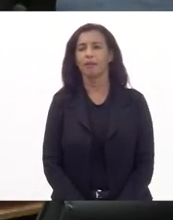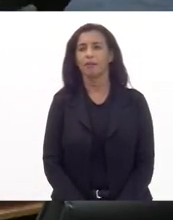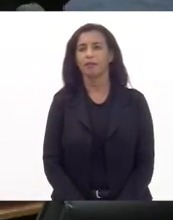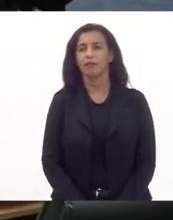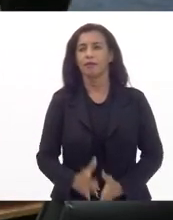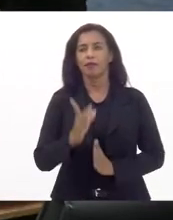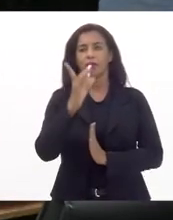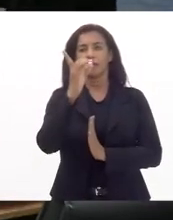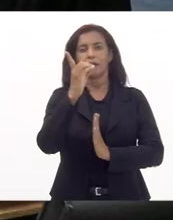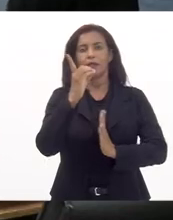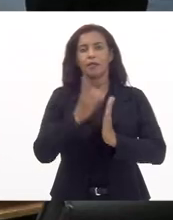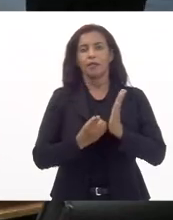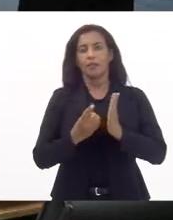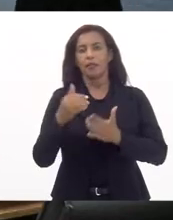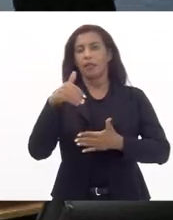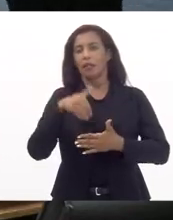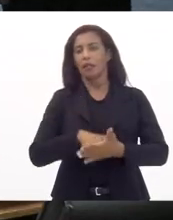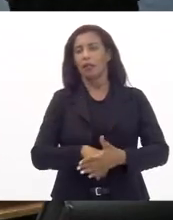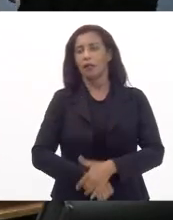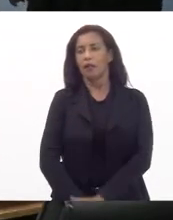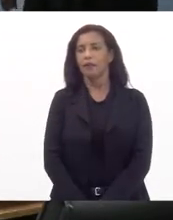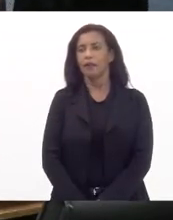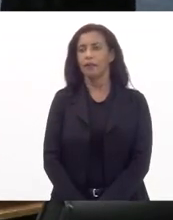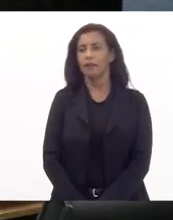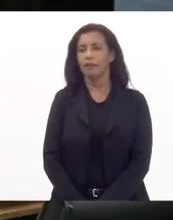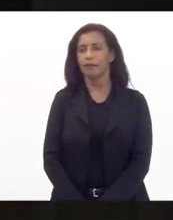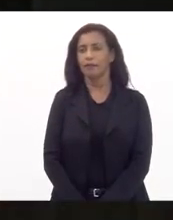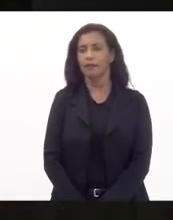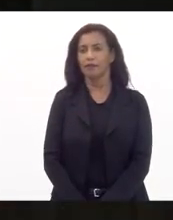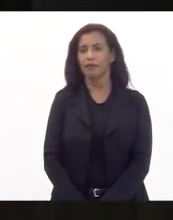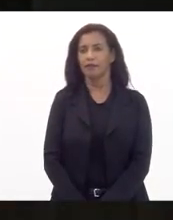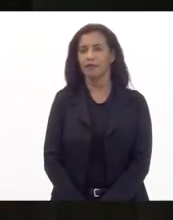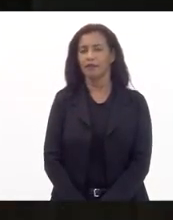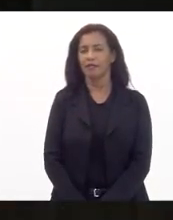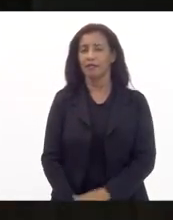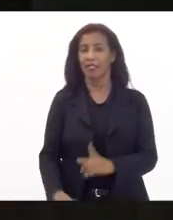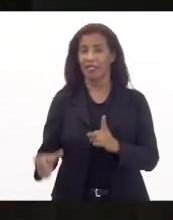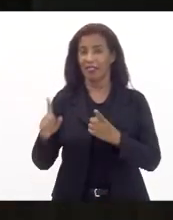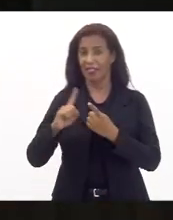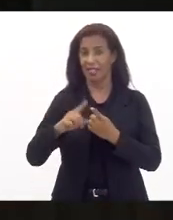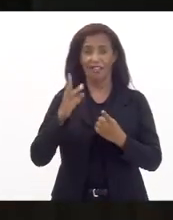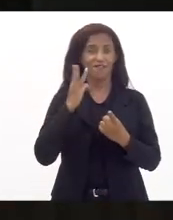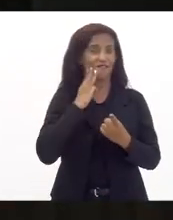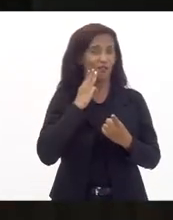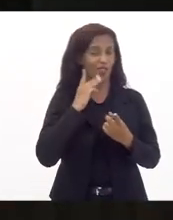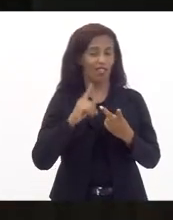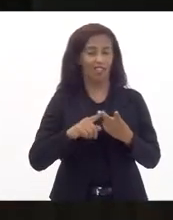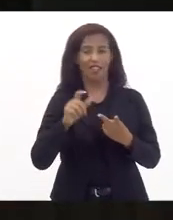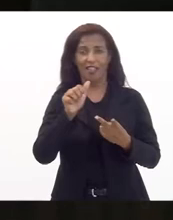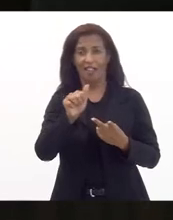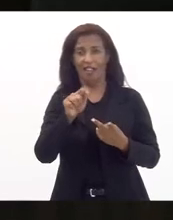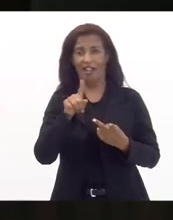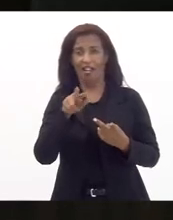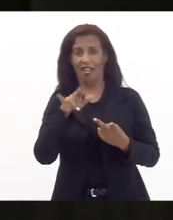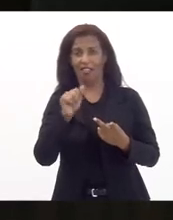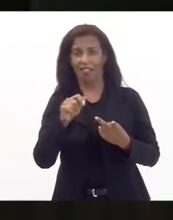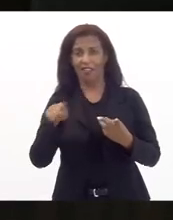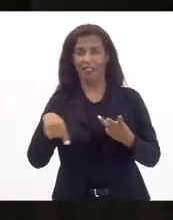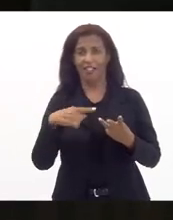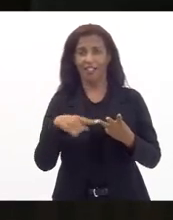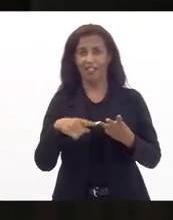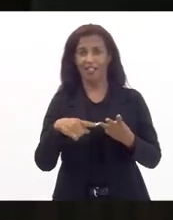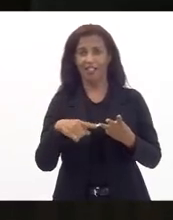declaração de voto à frente waldeck EAD na Baltazar seguinte a